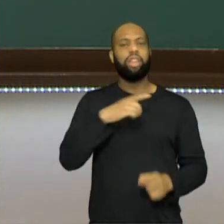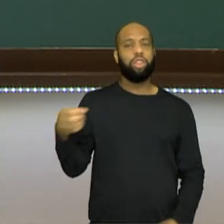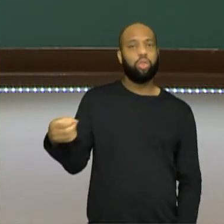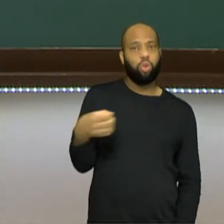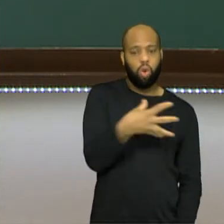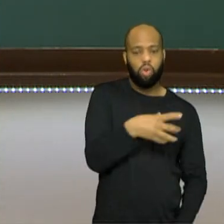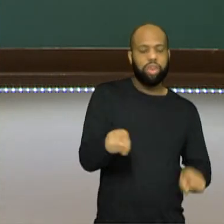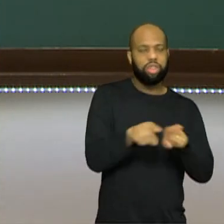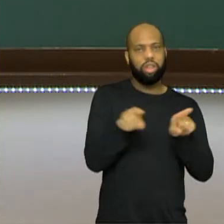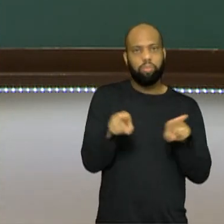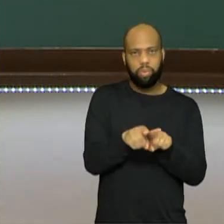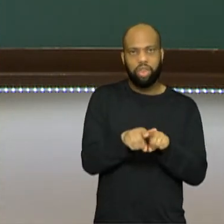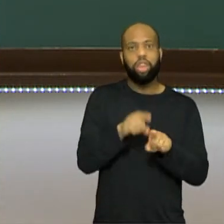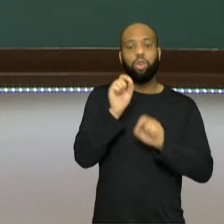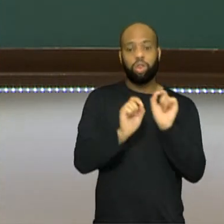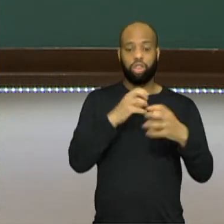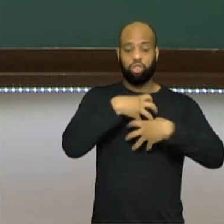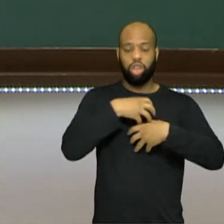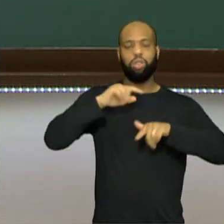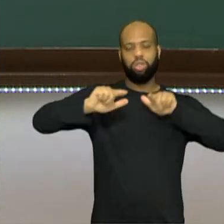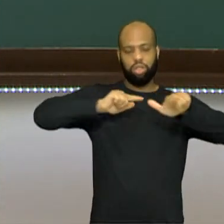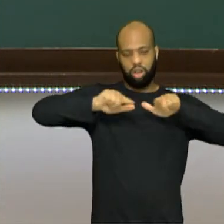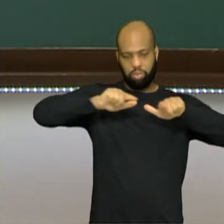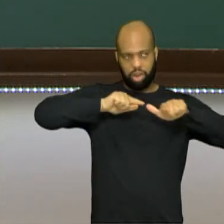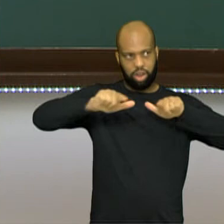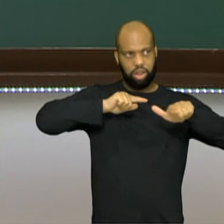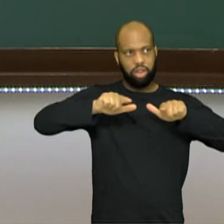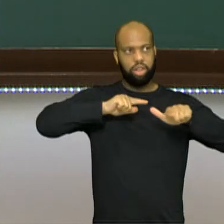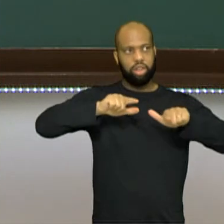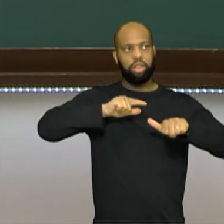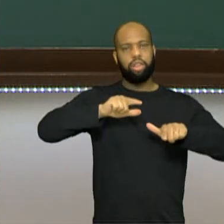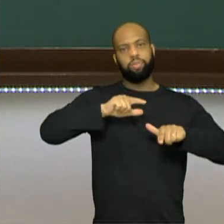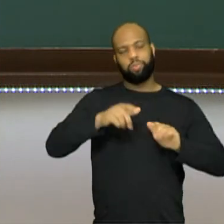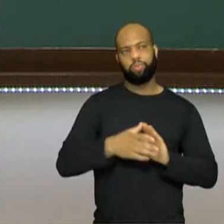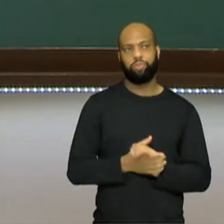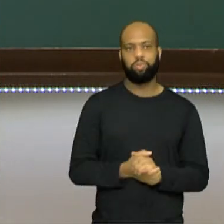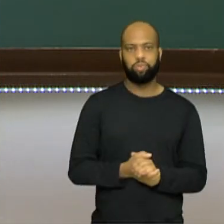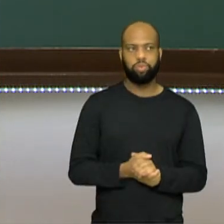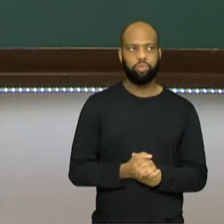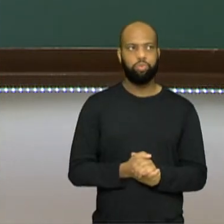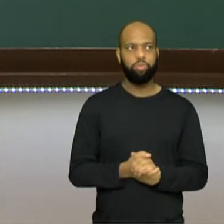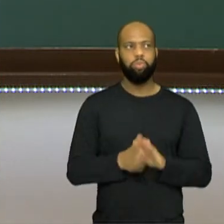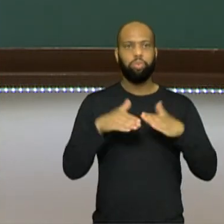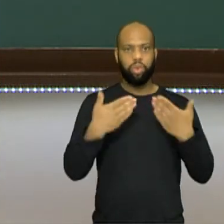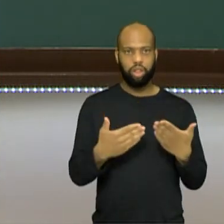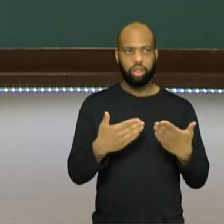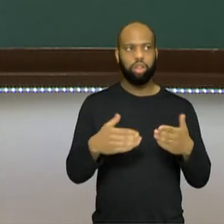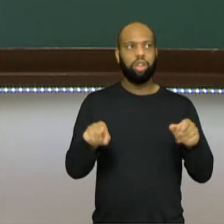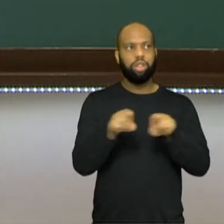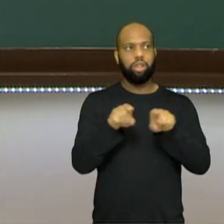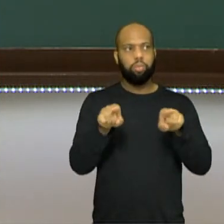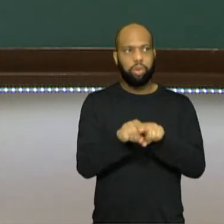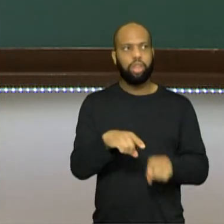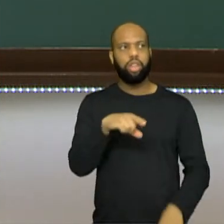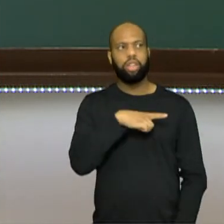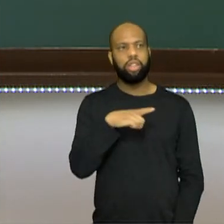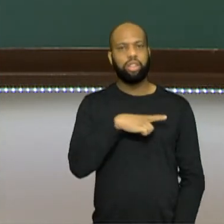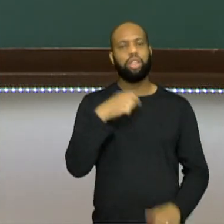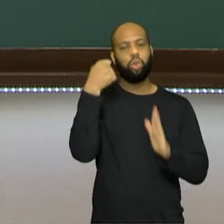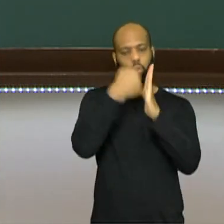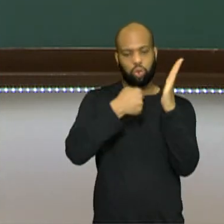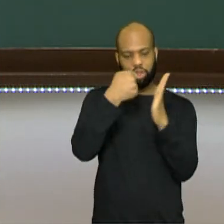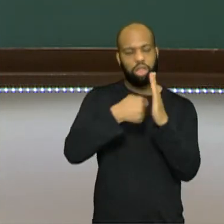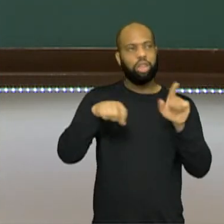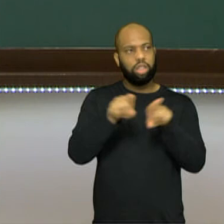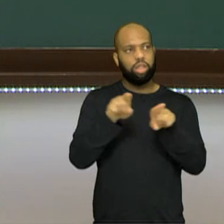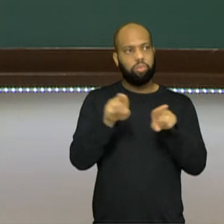novas temáticas e formas de trabalho que devem ser vistas. Claro que, além disso, eles ainda têm que batalhar e